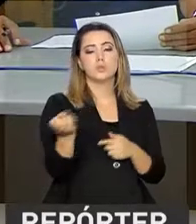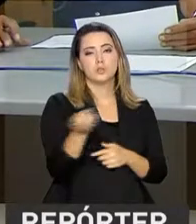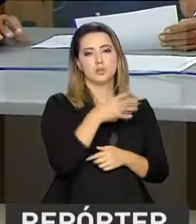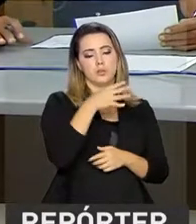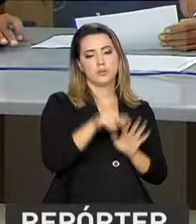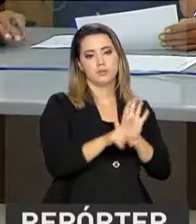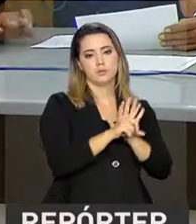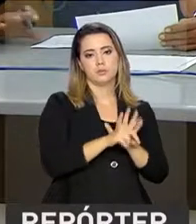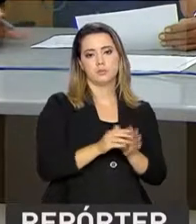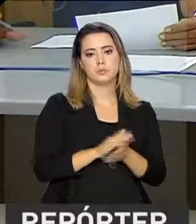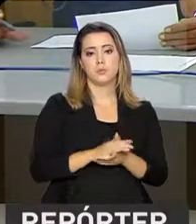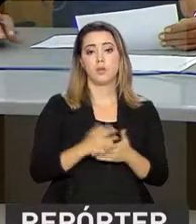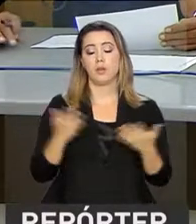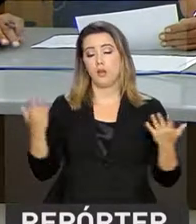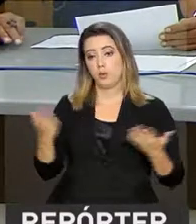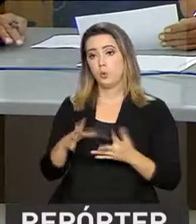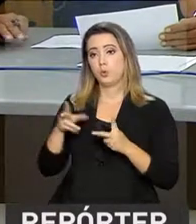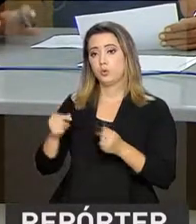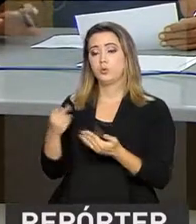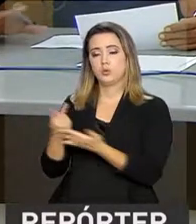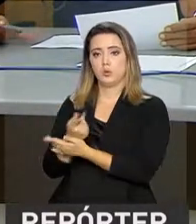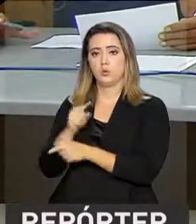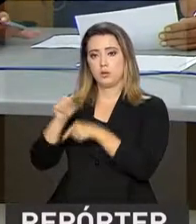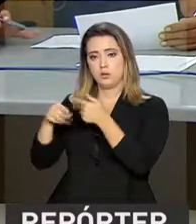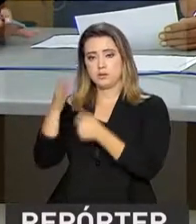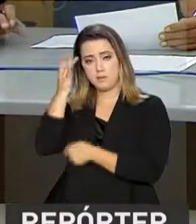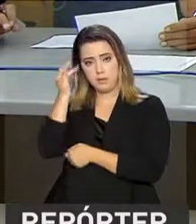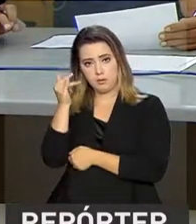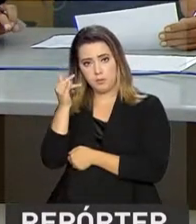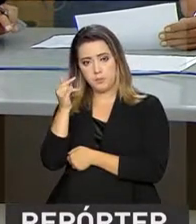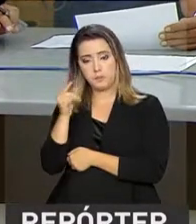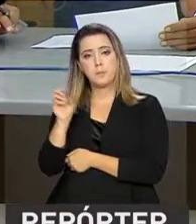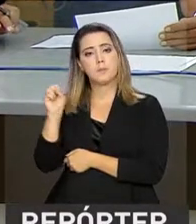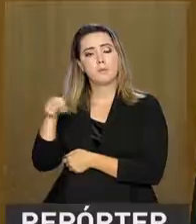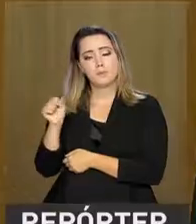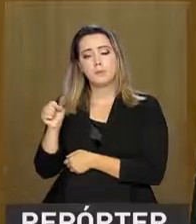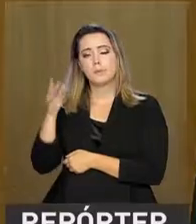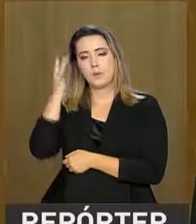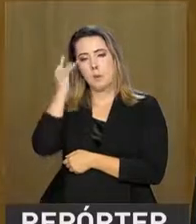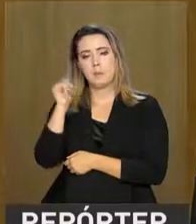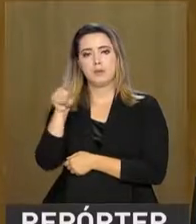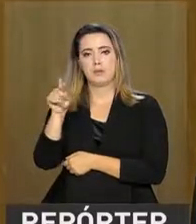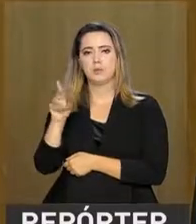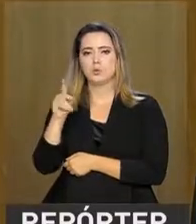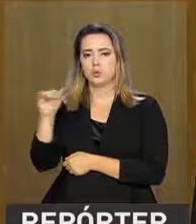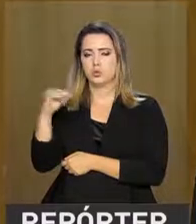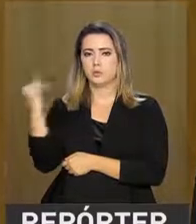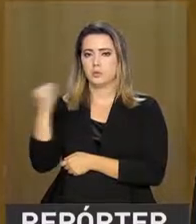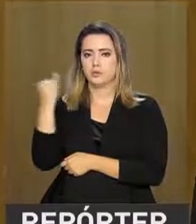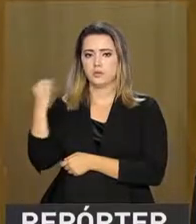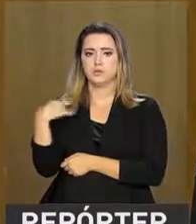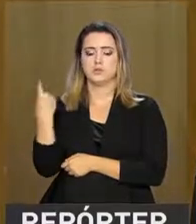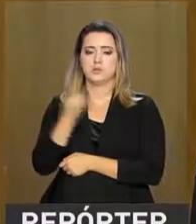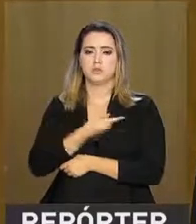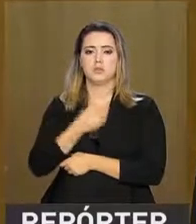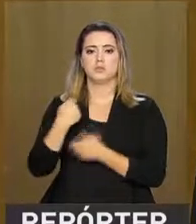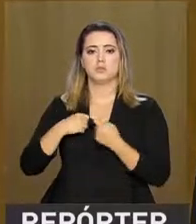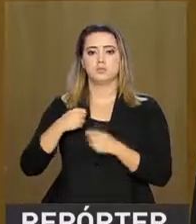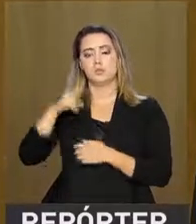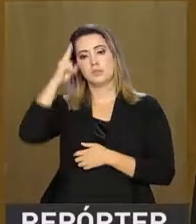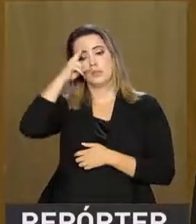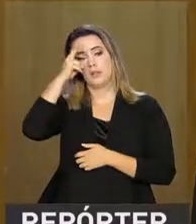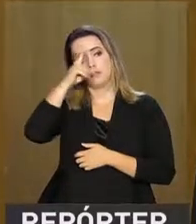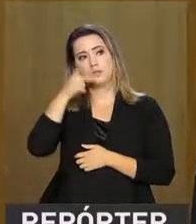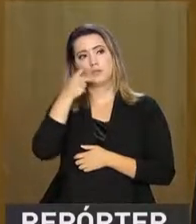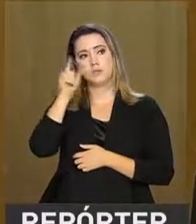lei. Agora, tudo isso começa a funcionar a partir de amanhã, né? Isso. Amanhã acho que é uma data muito importante, a gente tem que lembrá-la e